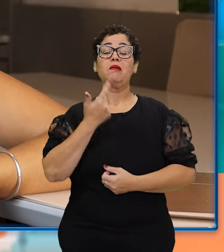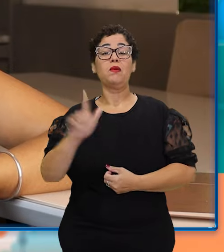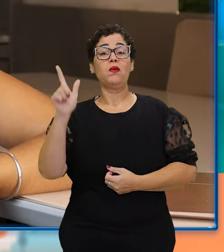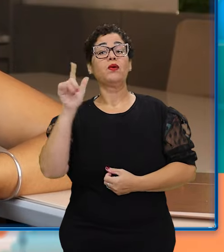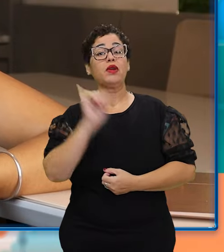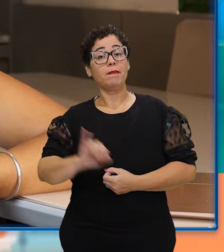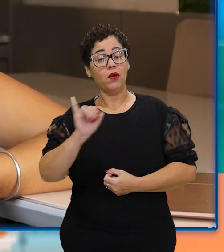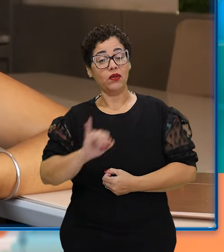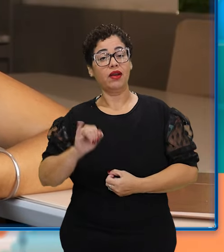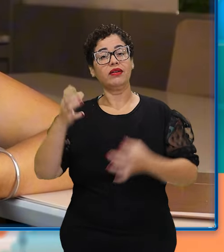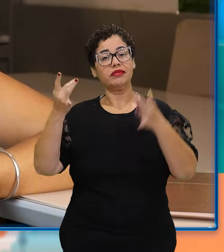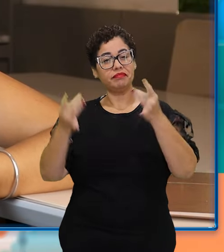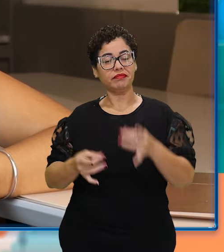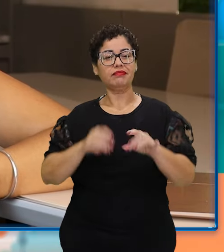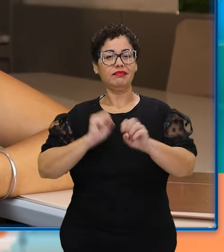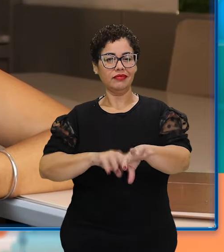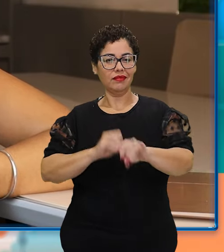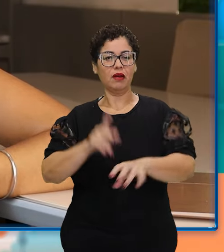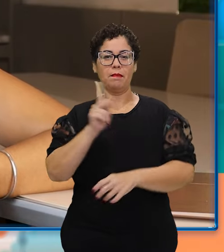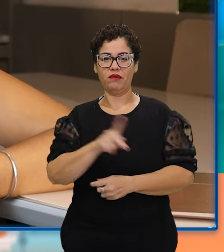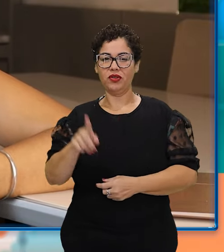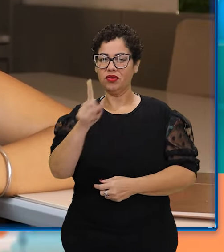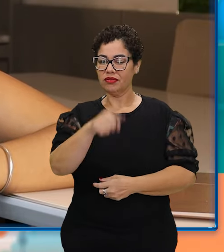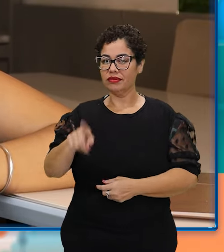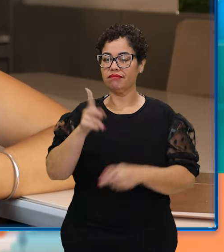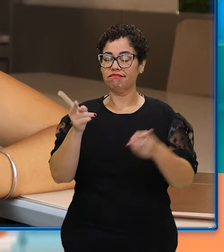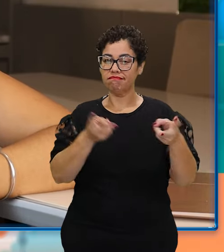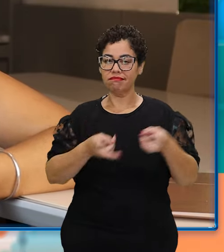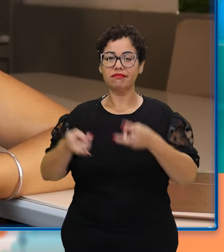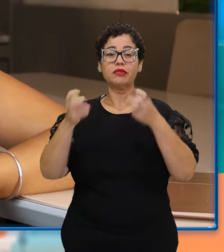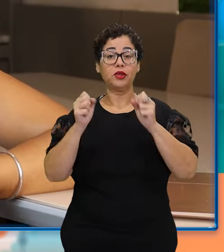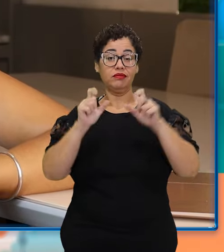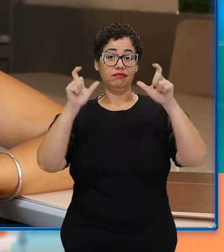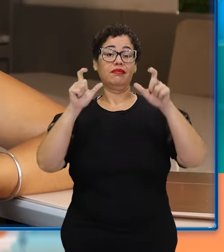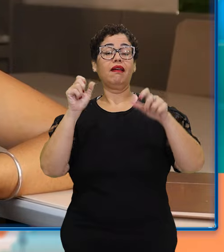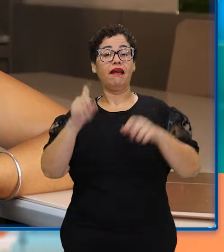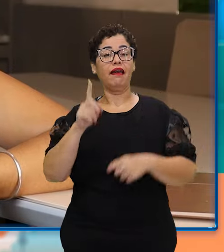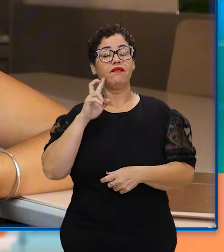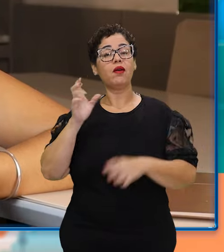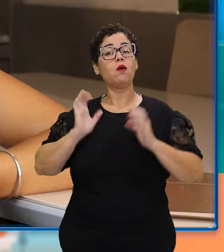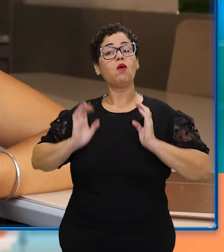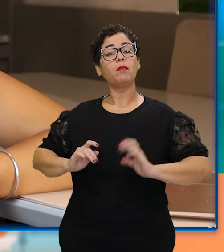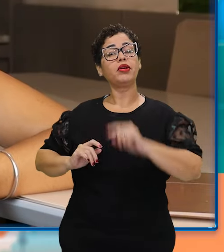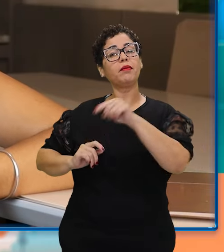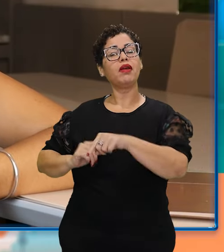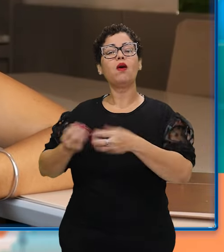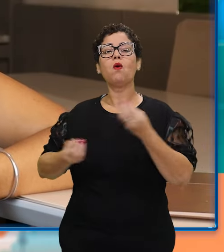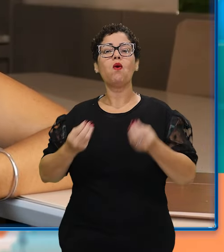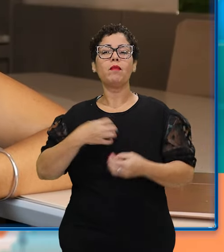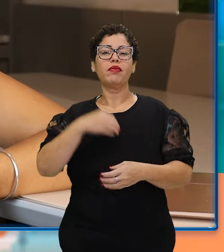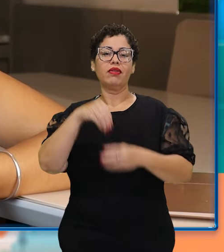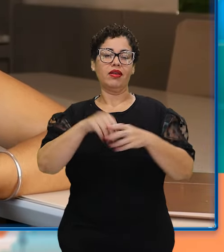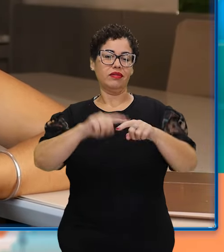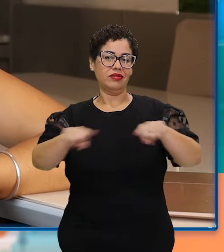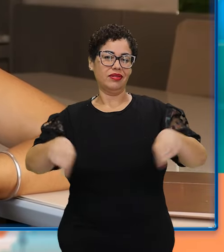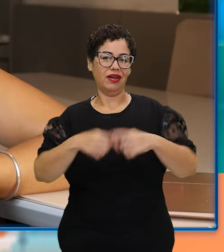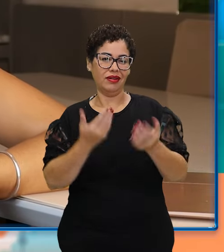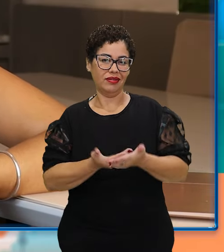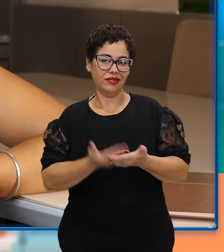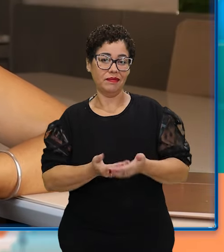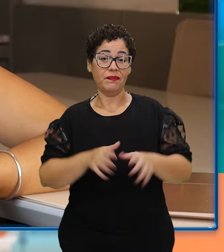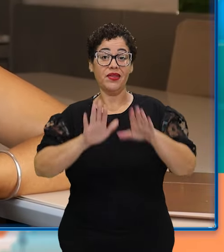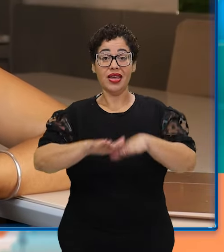sinal muito importante que os educadores e os professores podem estar atentos é justamente ao comportamento dentro de sala de aula. Muitas